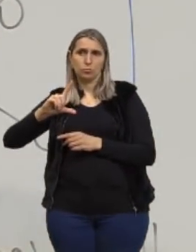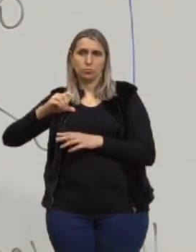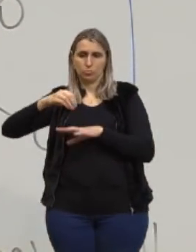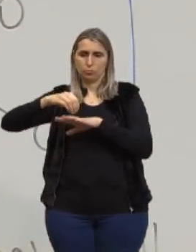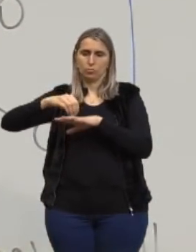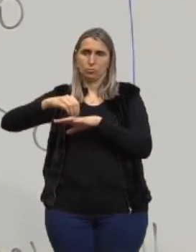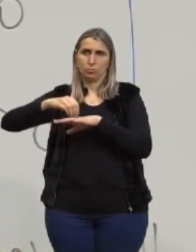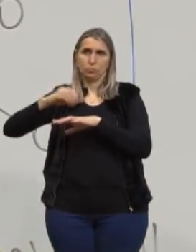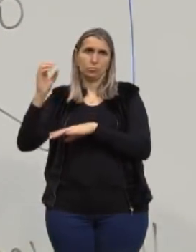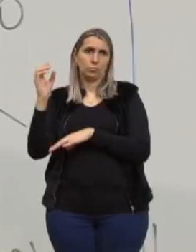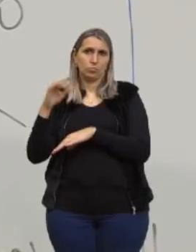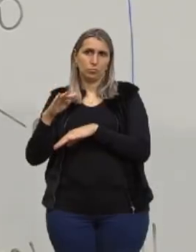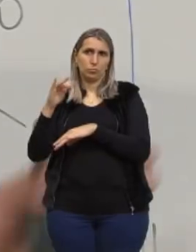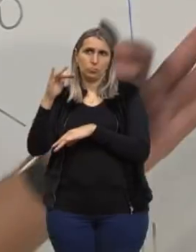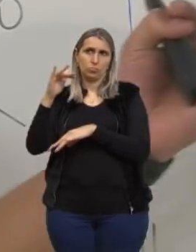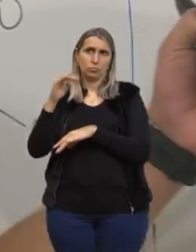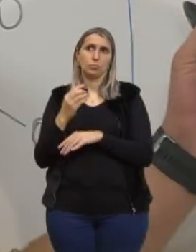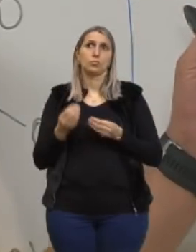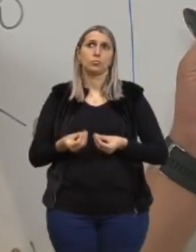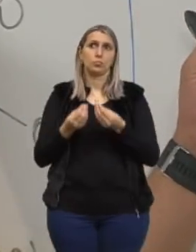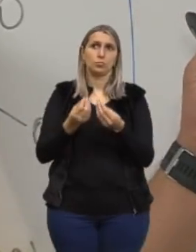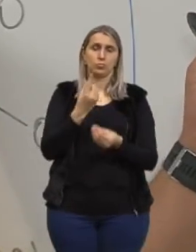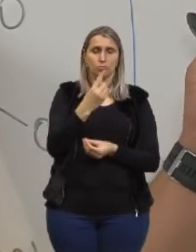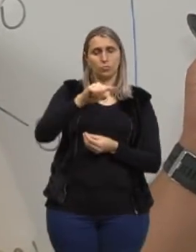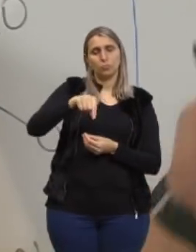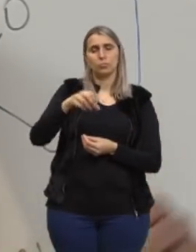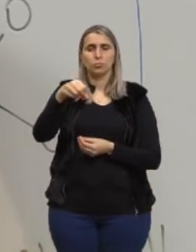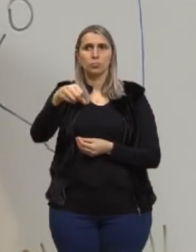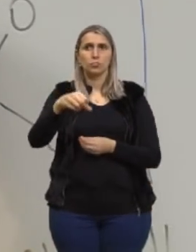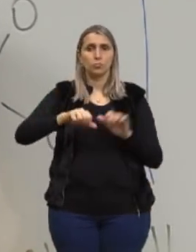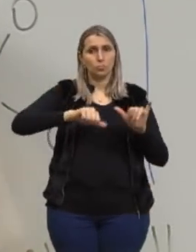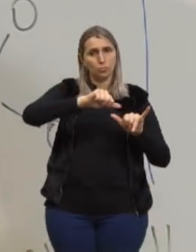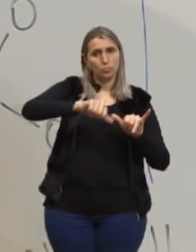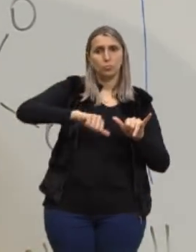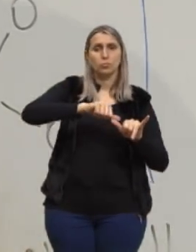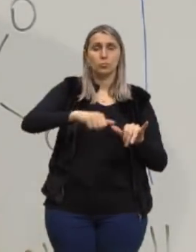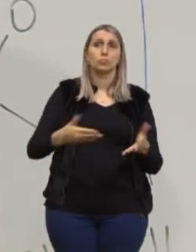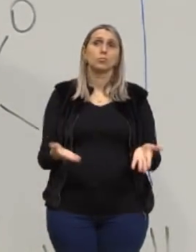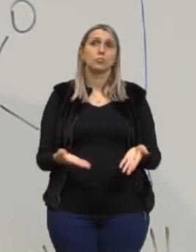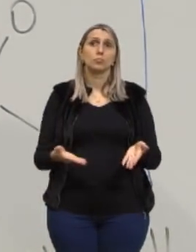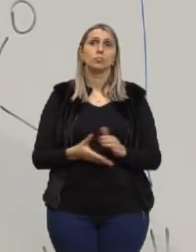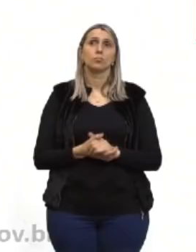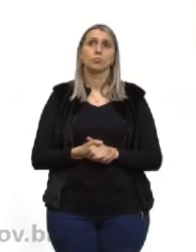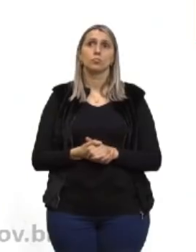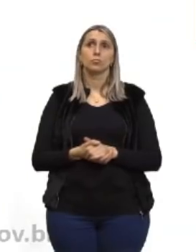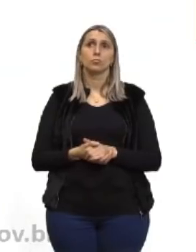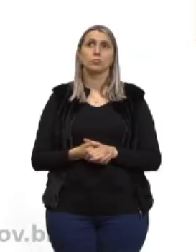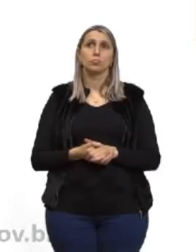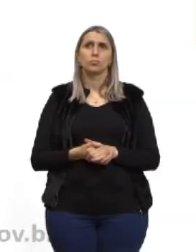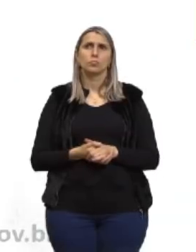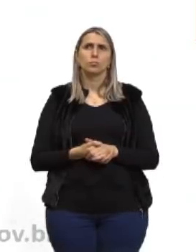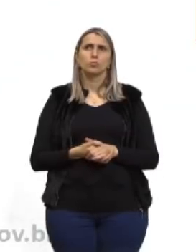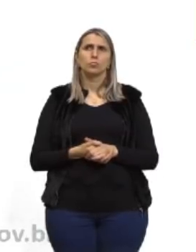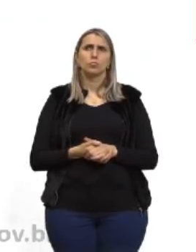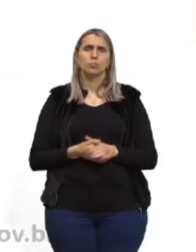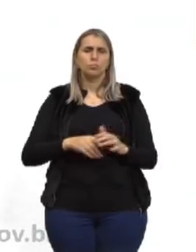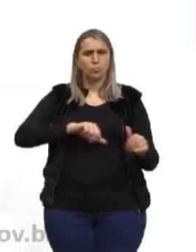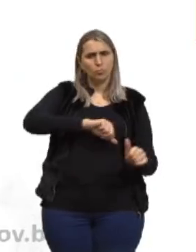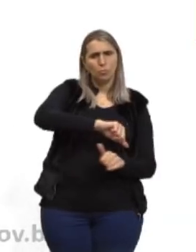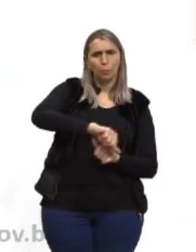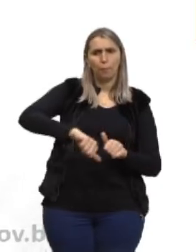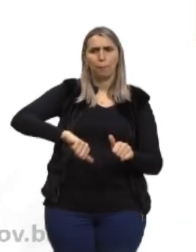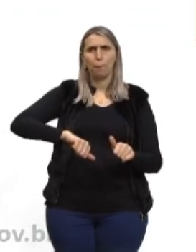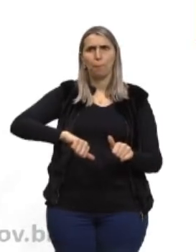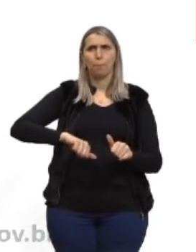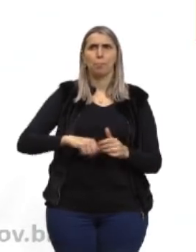1,9 quilojoule isso numa reação né agora no caso aqui e na conversão